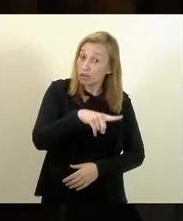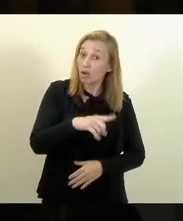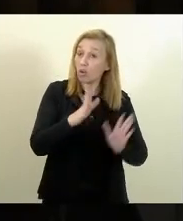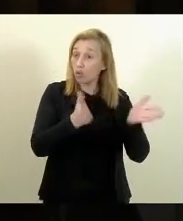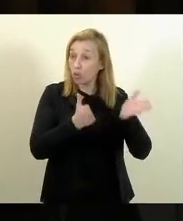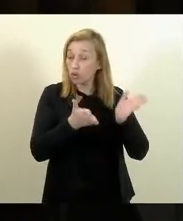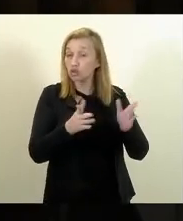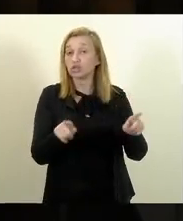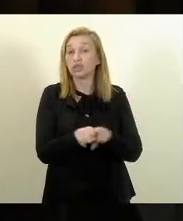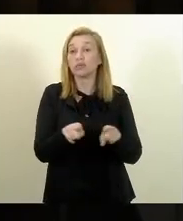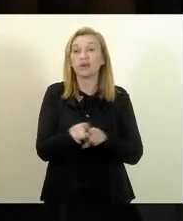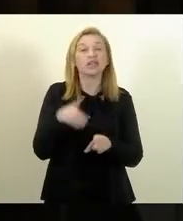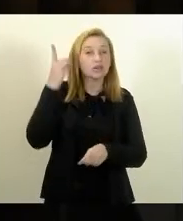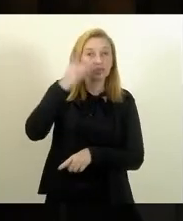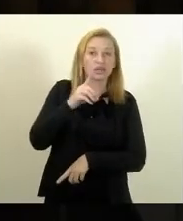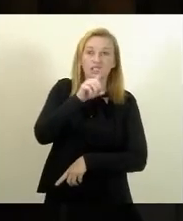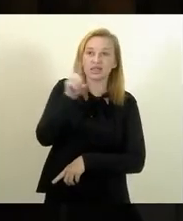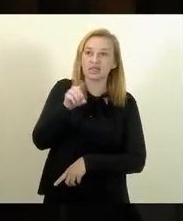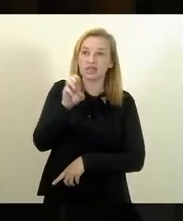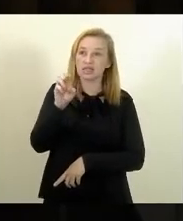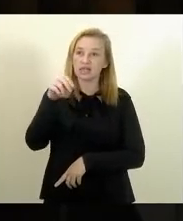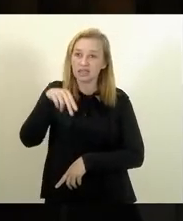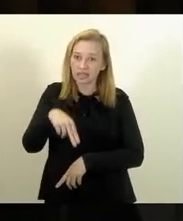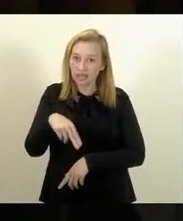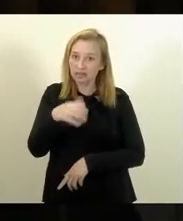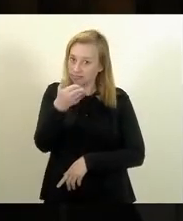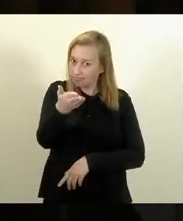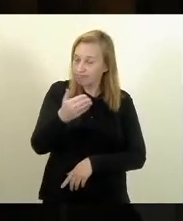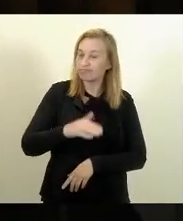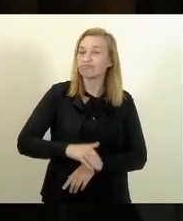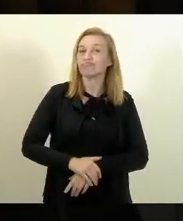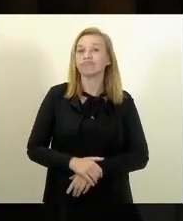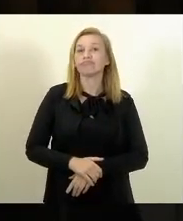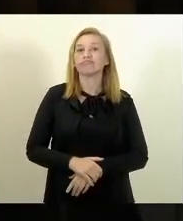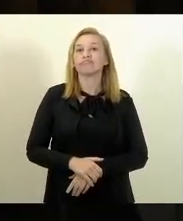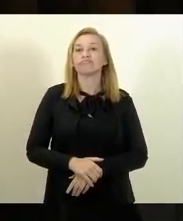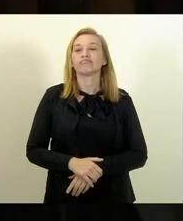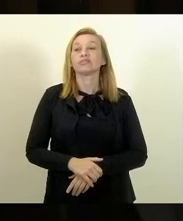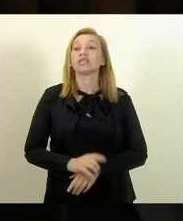também estava lá a deputada Zeidan, que preside a Comissão de Habitação,